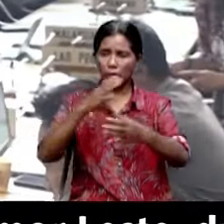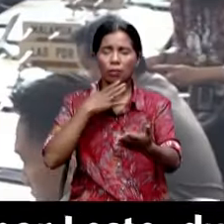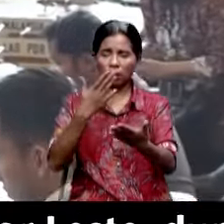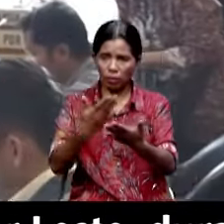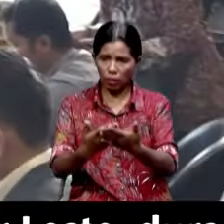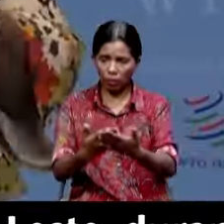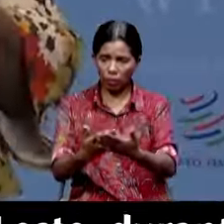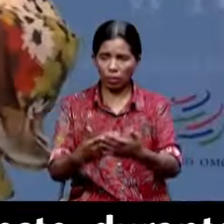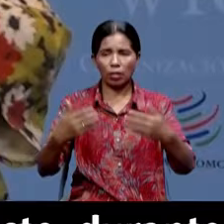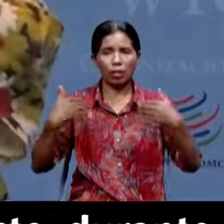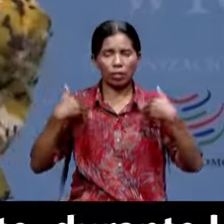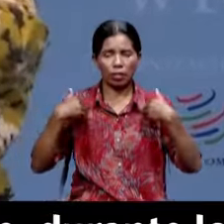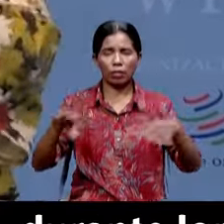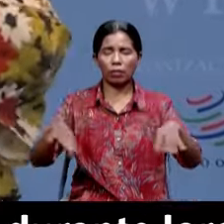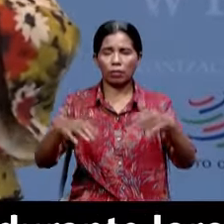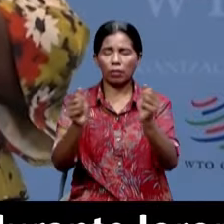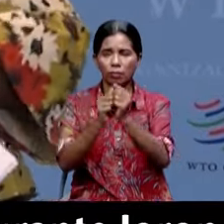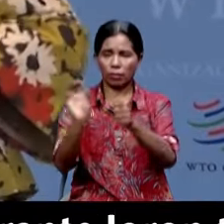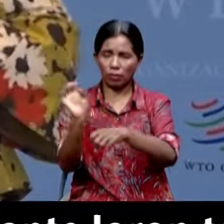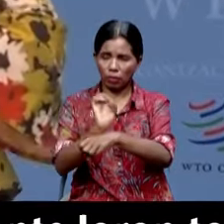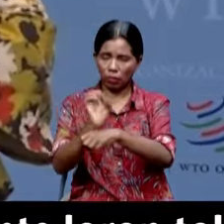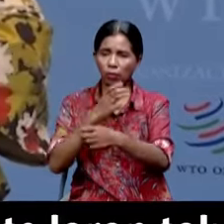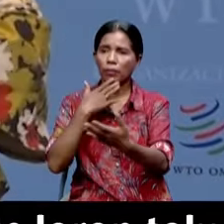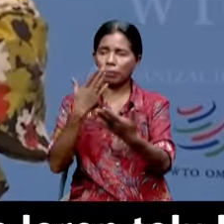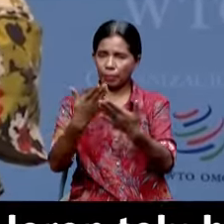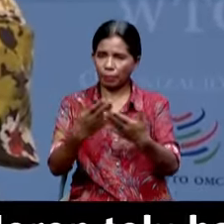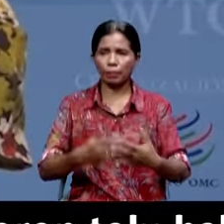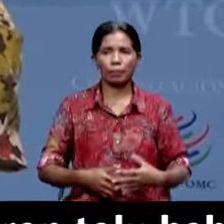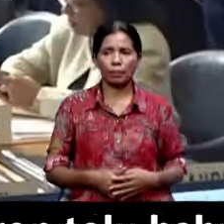Liu, no ha força colaboração econômica, Dilma Sujeti, GMN.